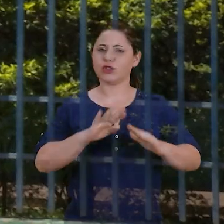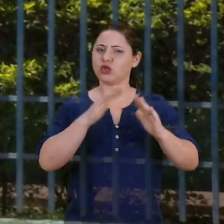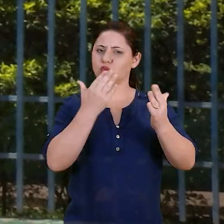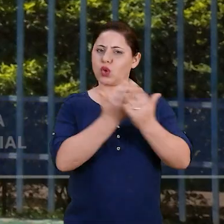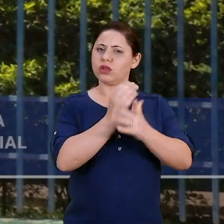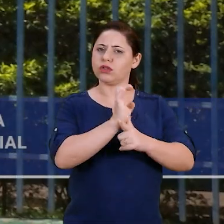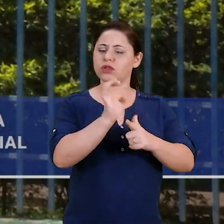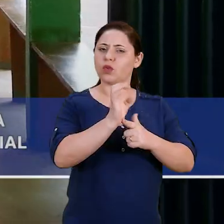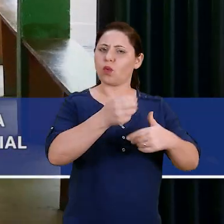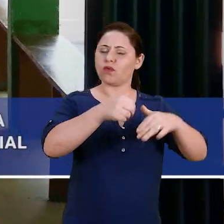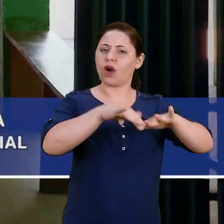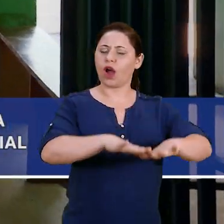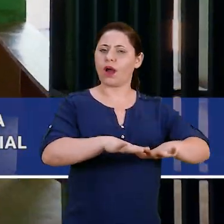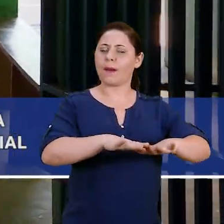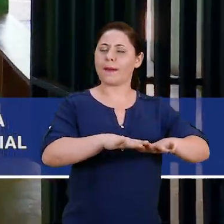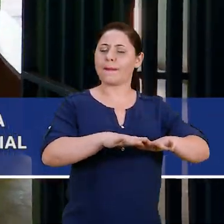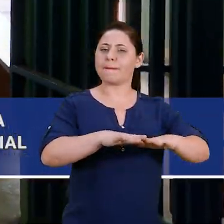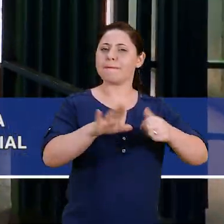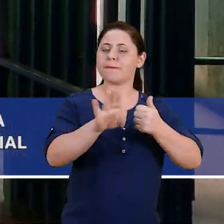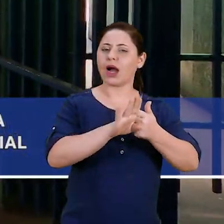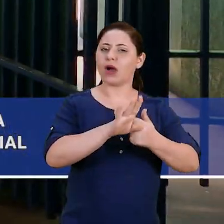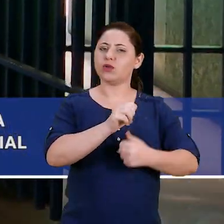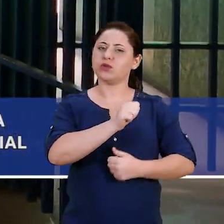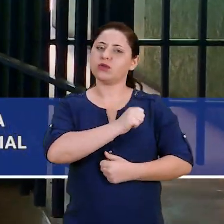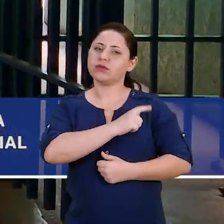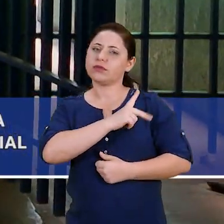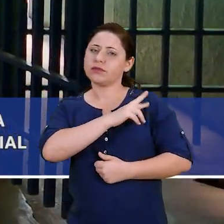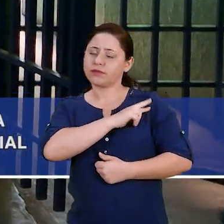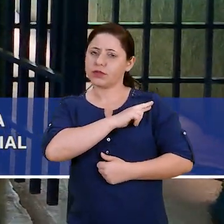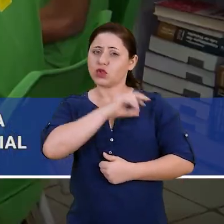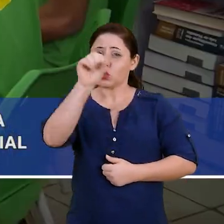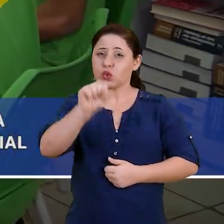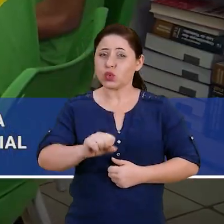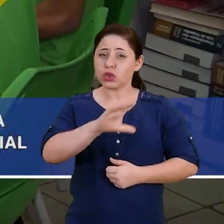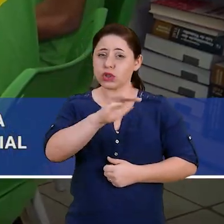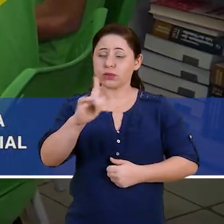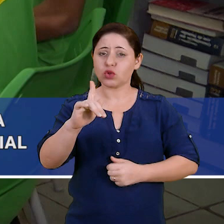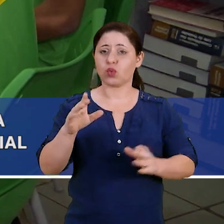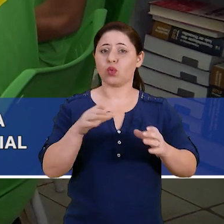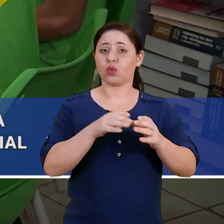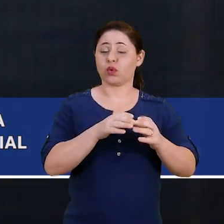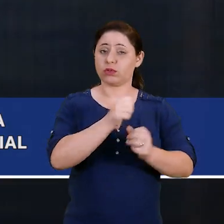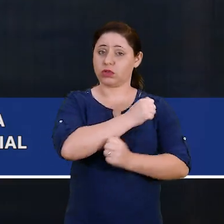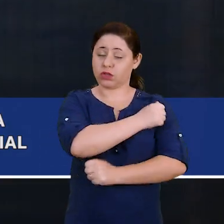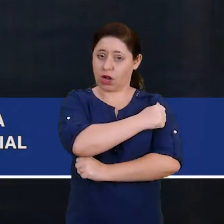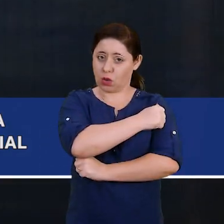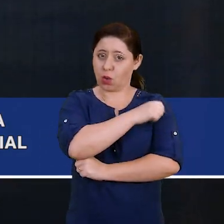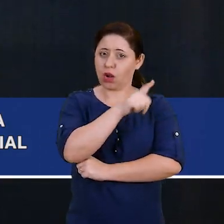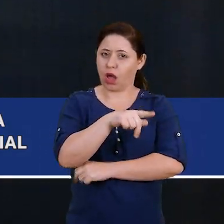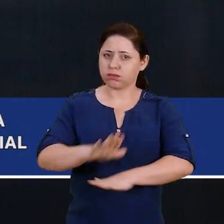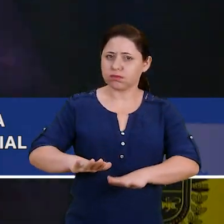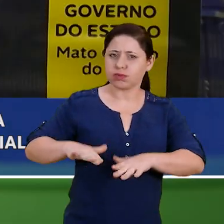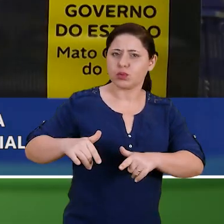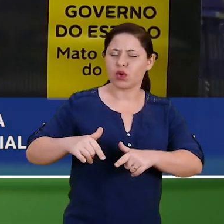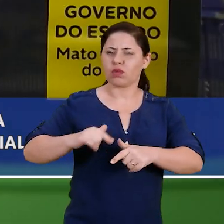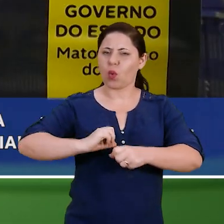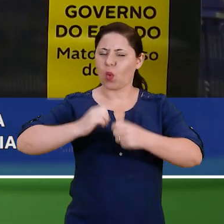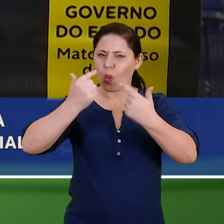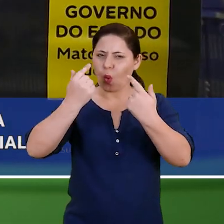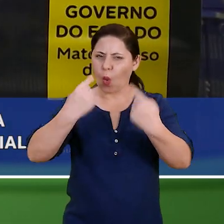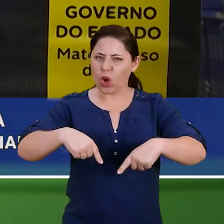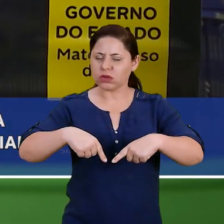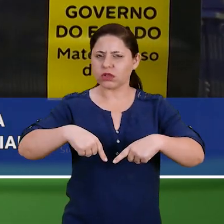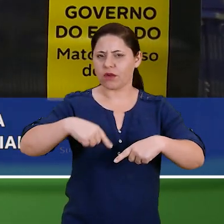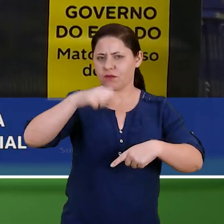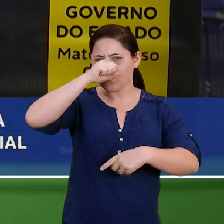Nessa escola estadual, localizada no bairro Aerorrancho, região sul de Campo Grande, esse grupo de alunos é importante aliado no combate à